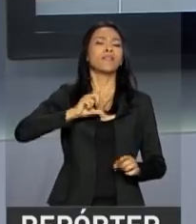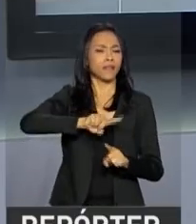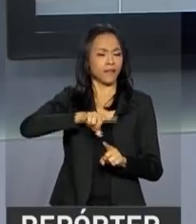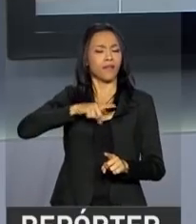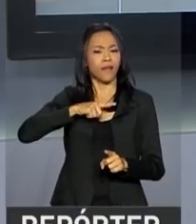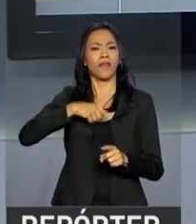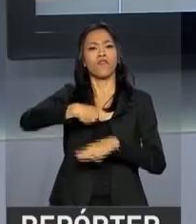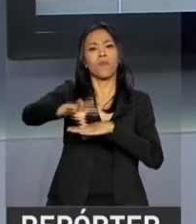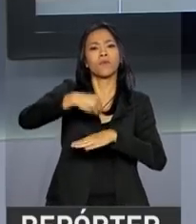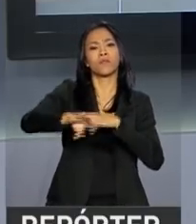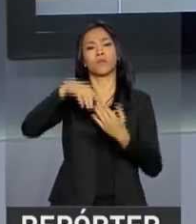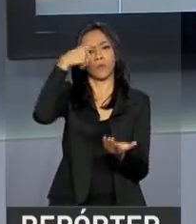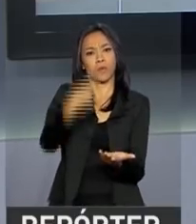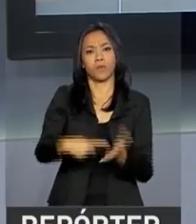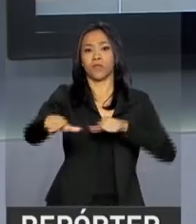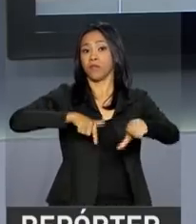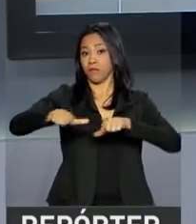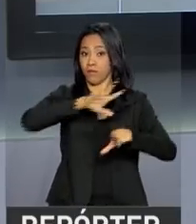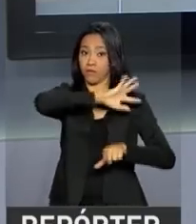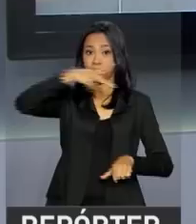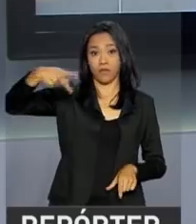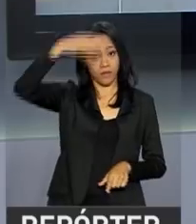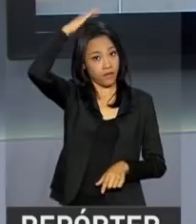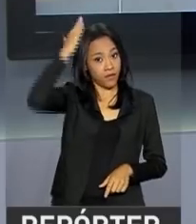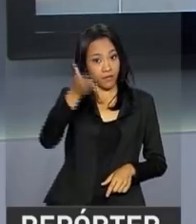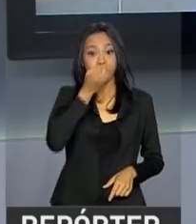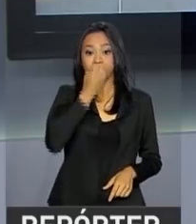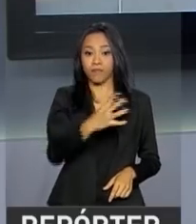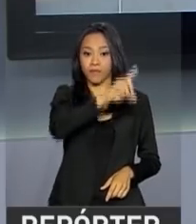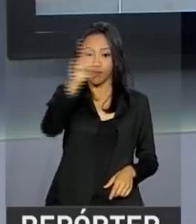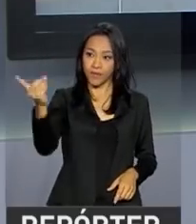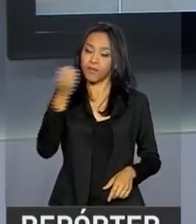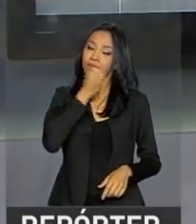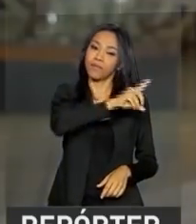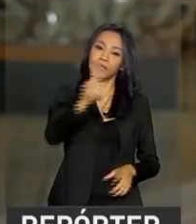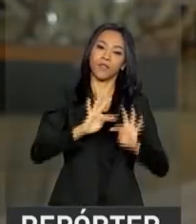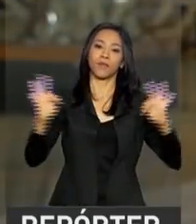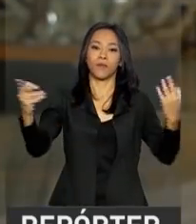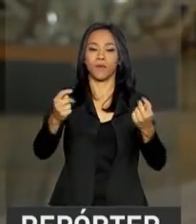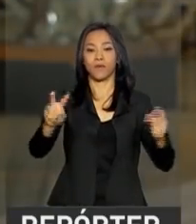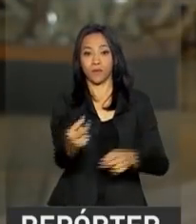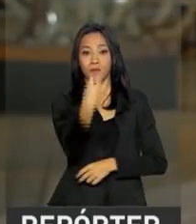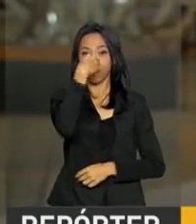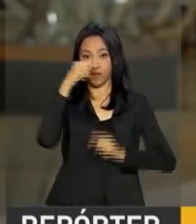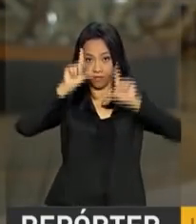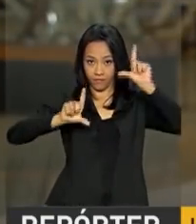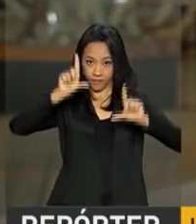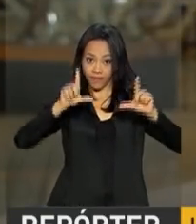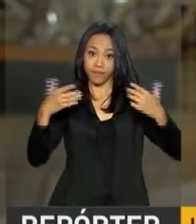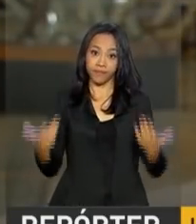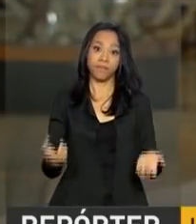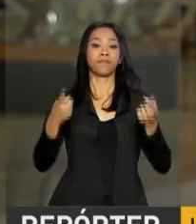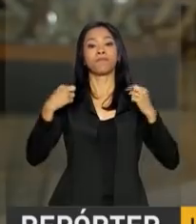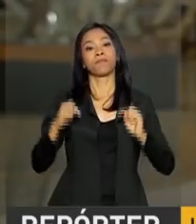do presidente michel temer olá luana bom dia olá isso é bom dia bom dia a todos que nos acompanham aqui pela tv nbr o